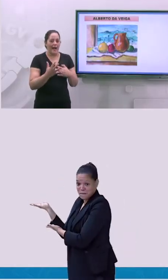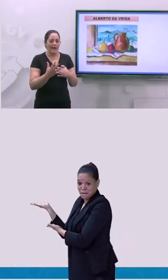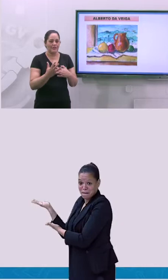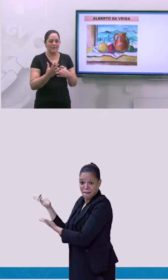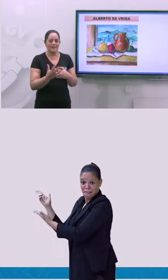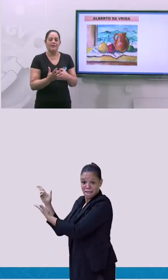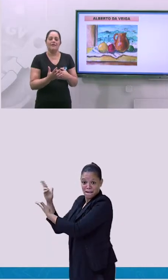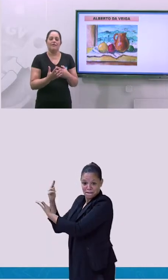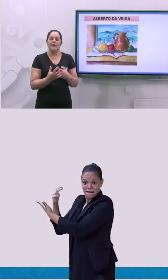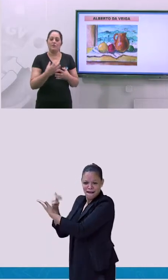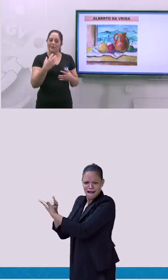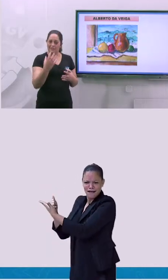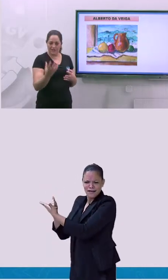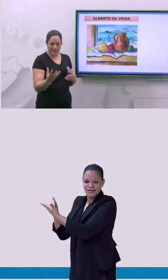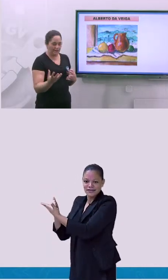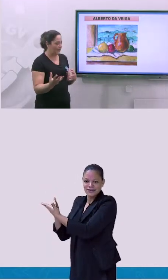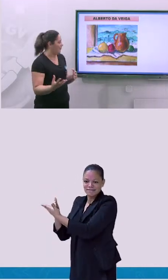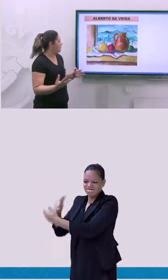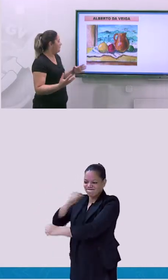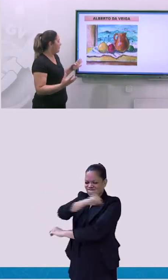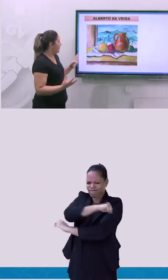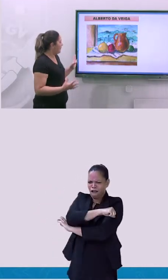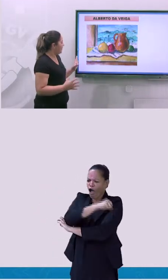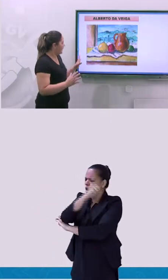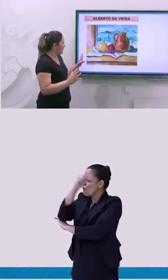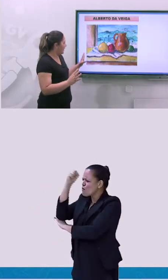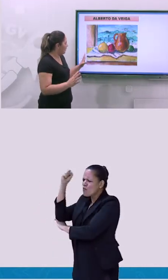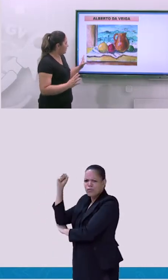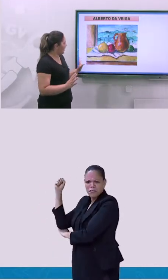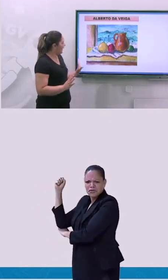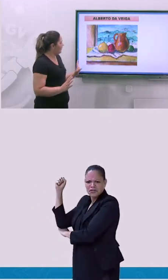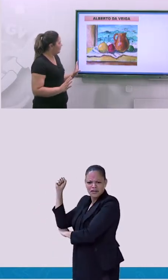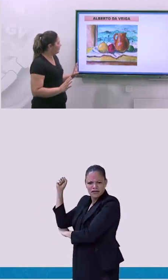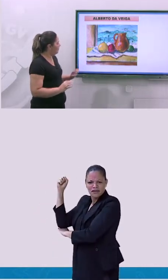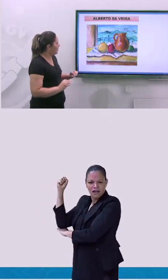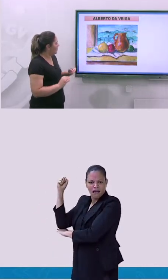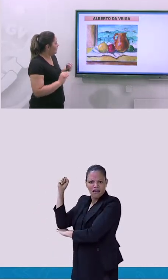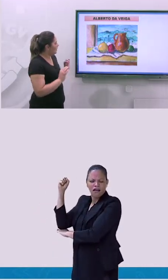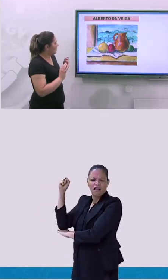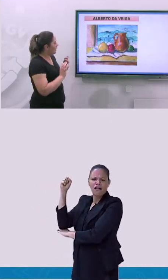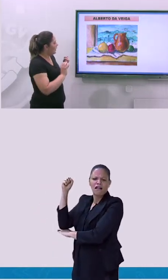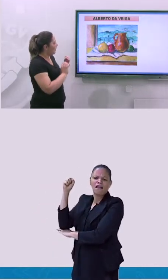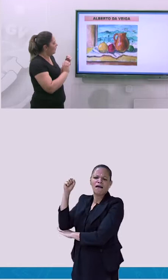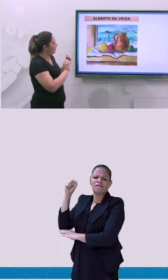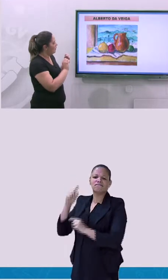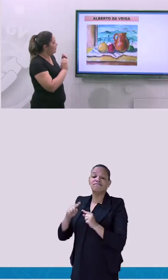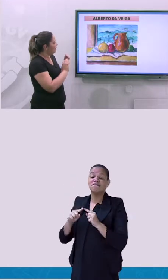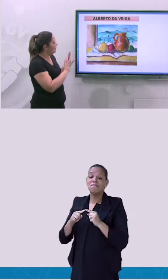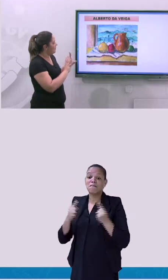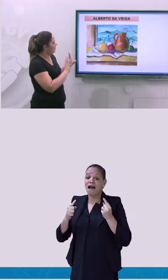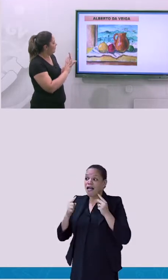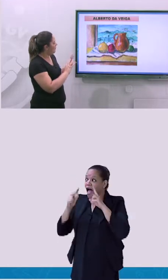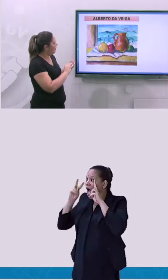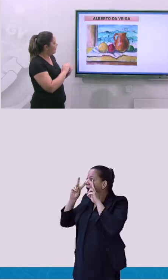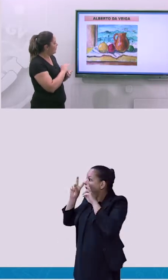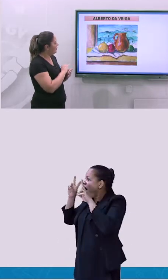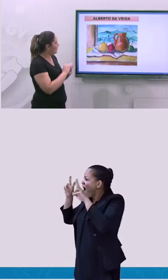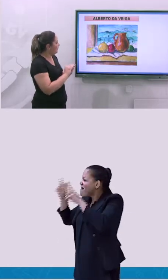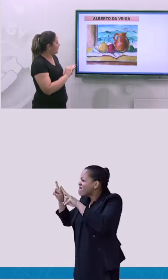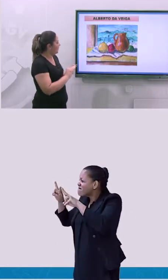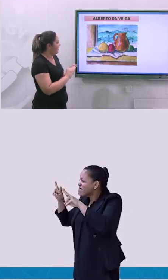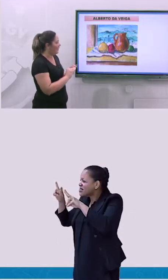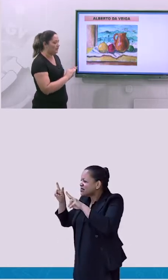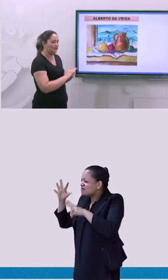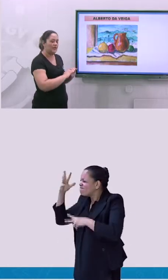A arte vai dos olhos de quem vê. Para mim, ela está numa janela e que dá vista para uma